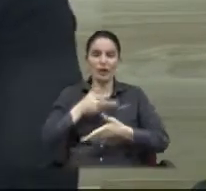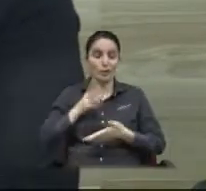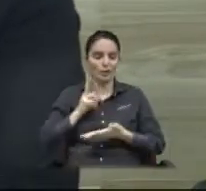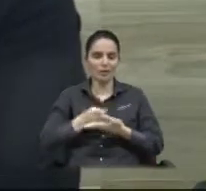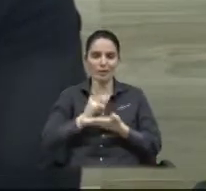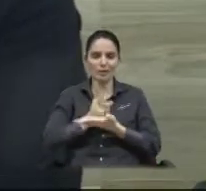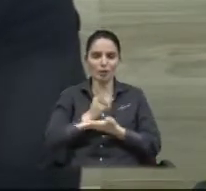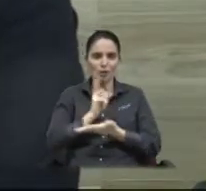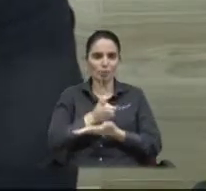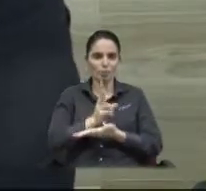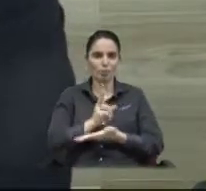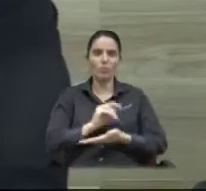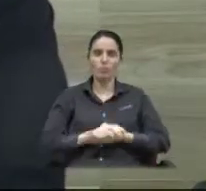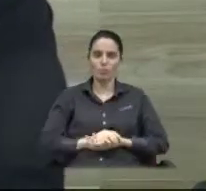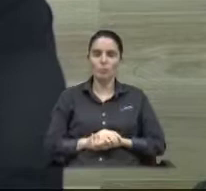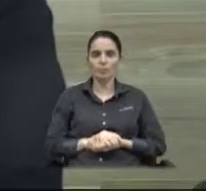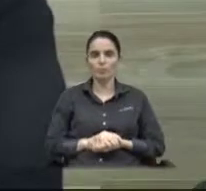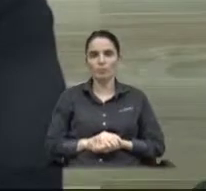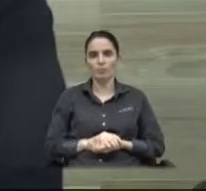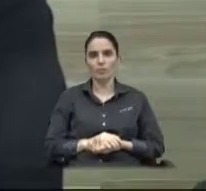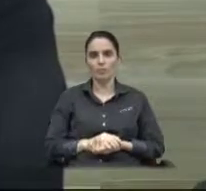qualquer demanda de saúde.